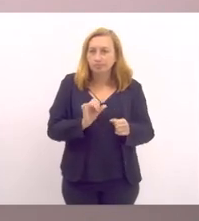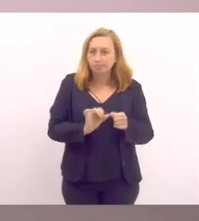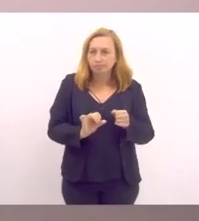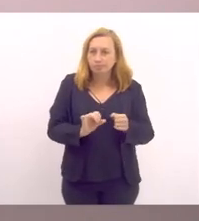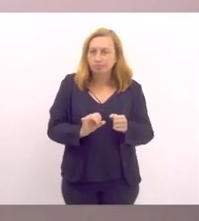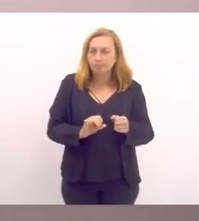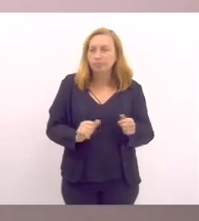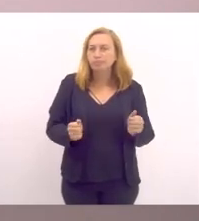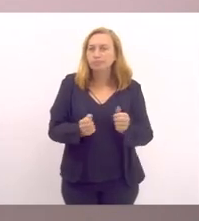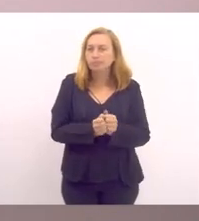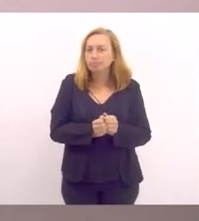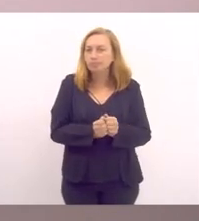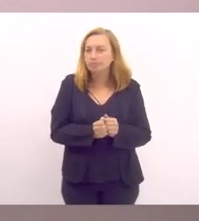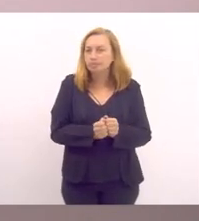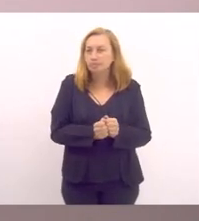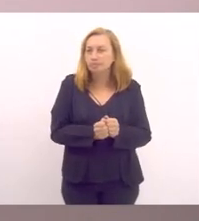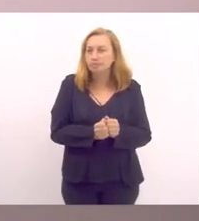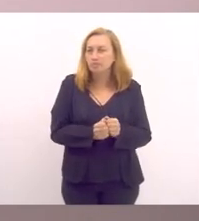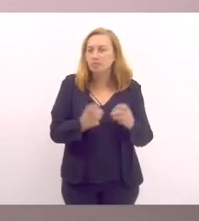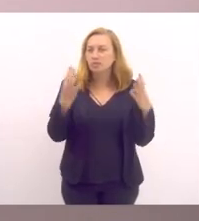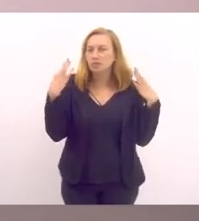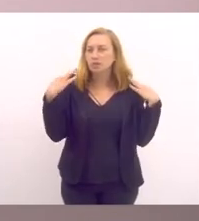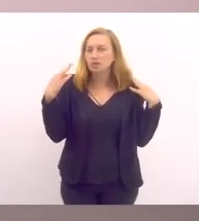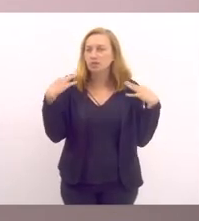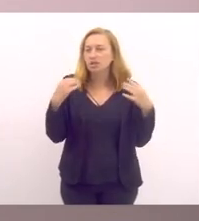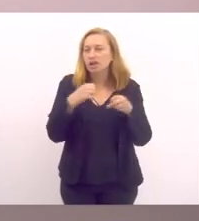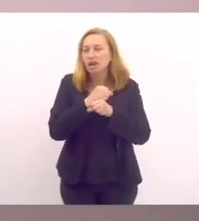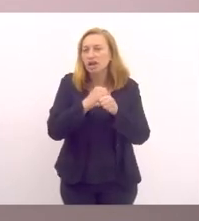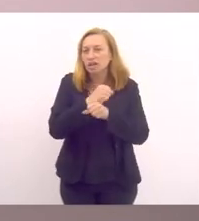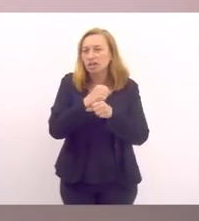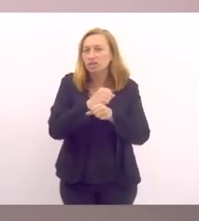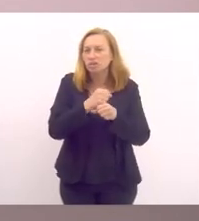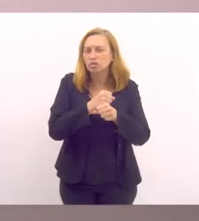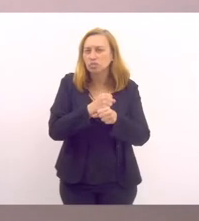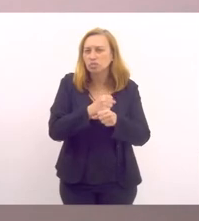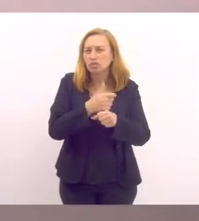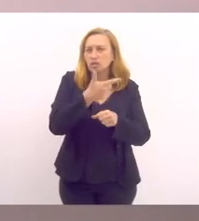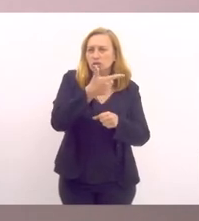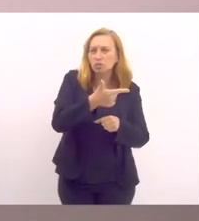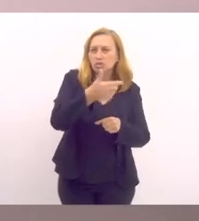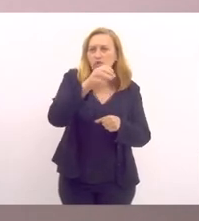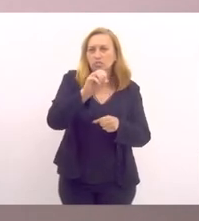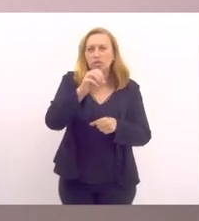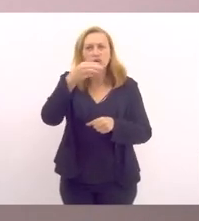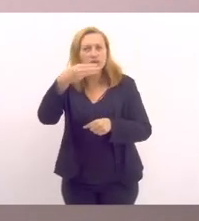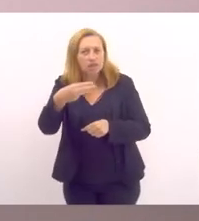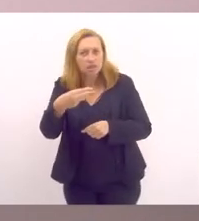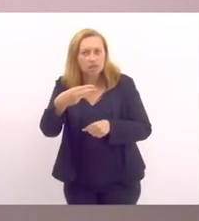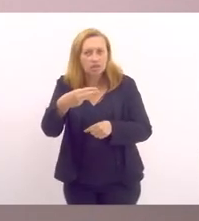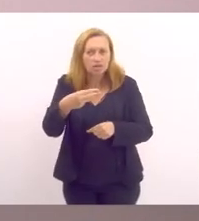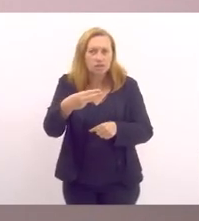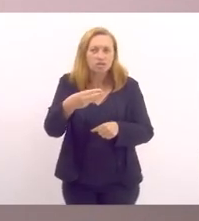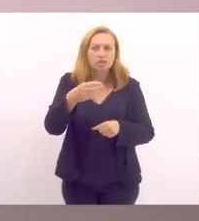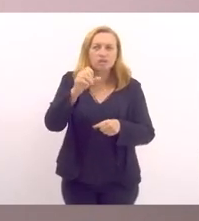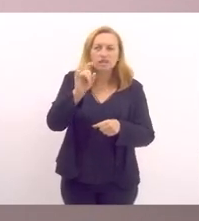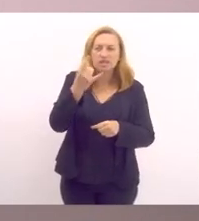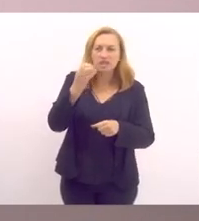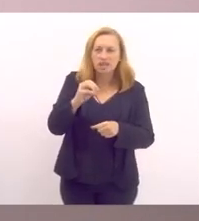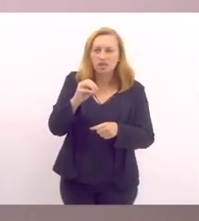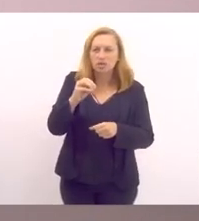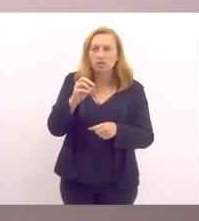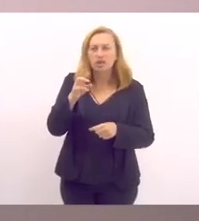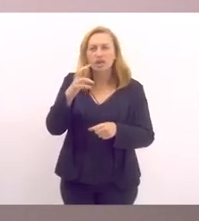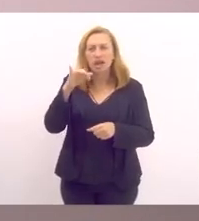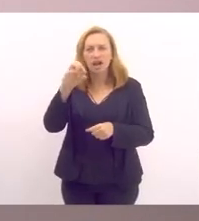participei do turismo tanto tempo, lá desde 2003, lá com o Sérgio Ricardo, naquele estado de